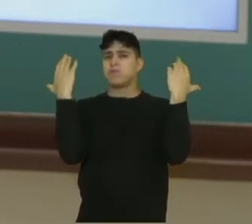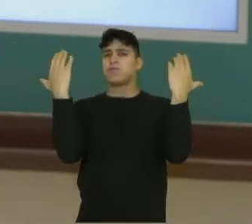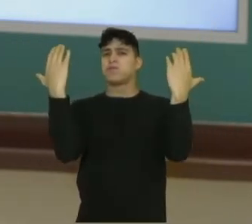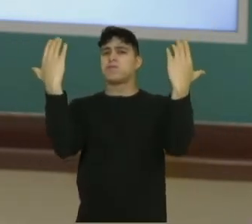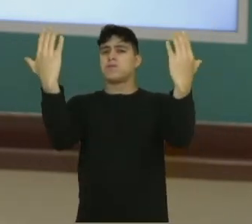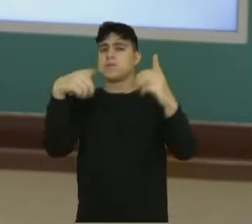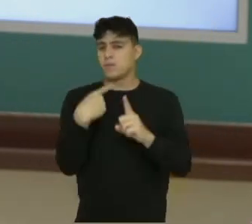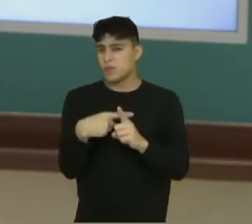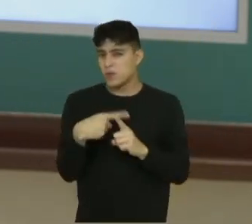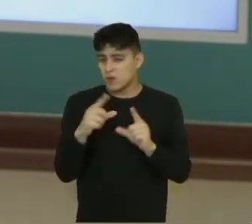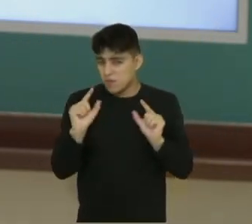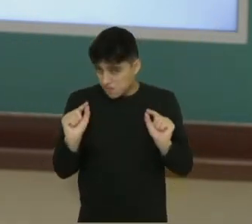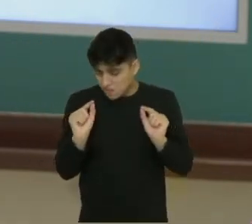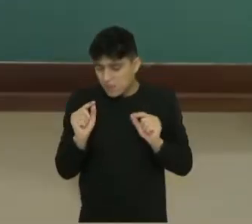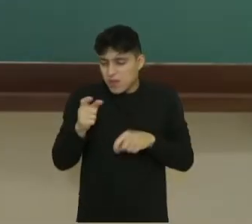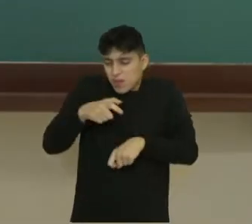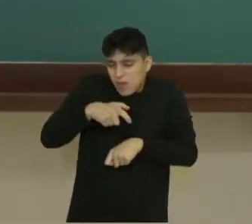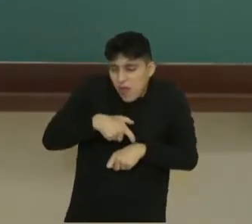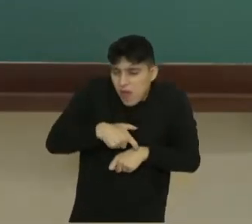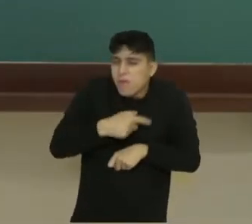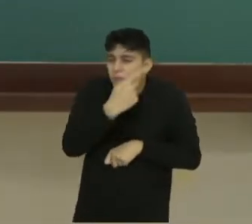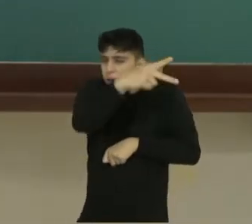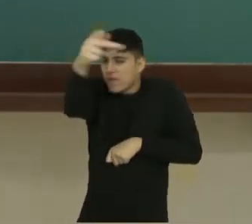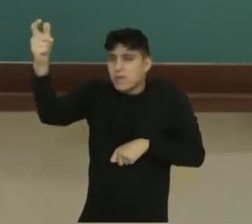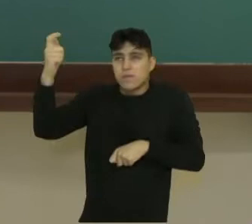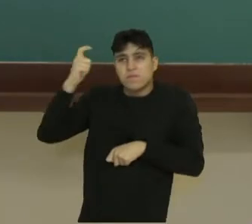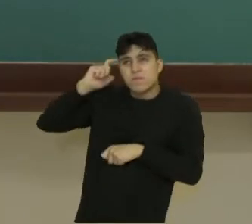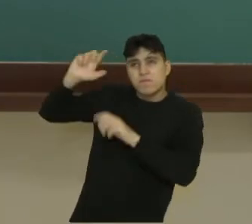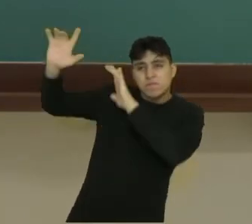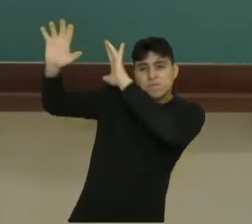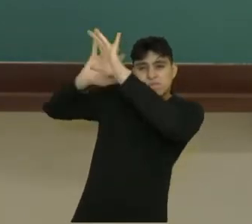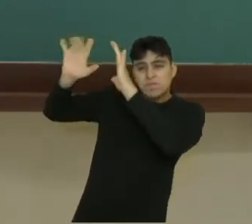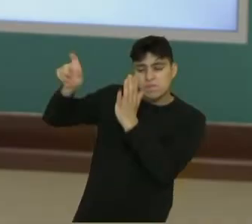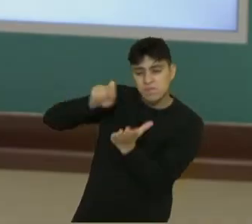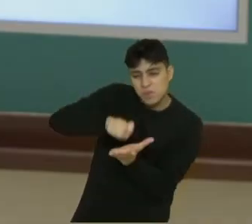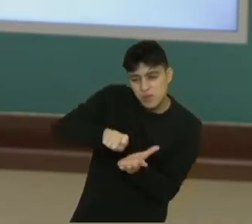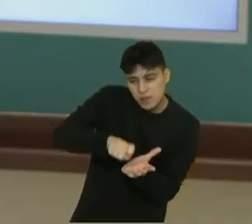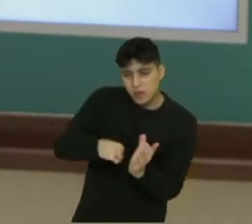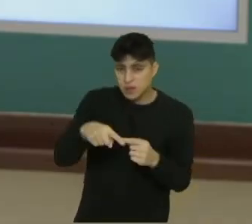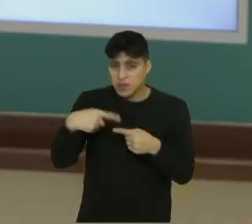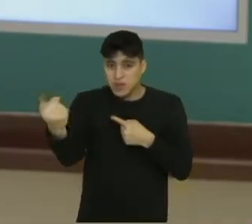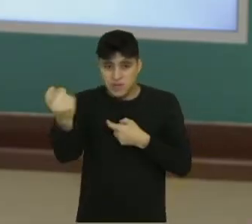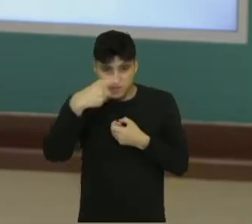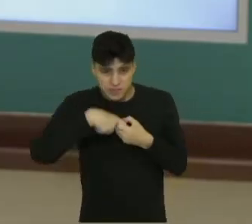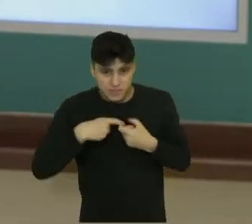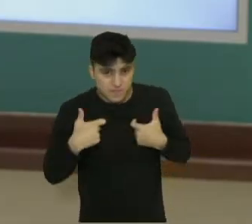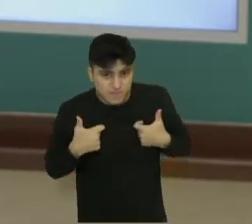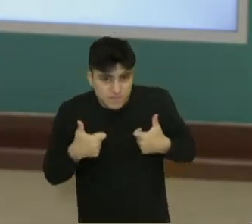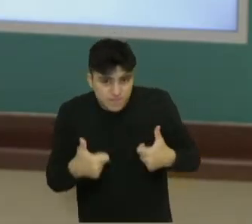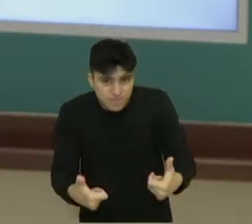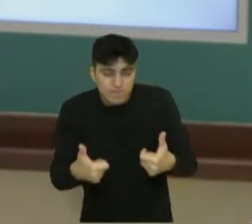jangada? Eu vou dar um tempo para você poder formular as suas hipóteses e daqui a pouco a gente volta para discutir.